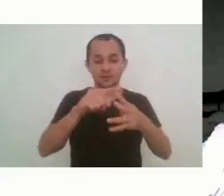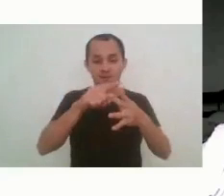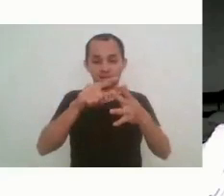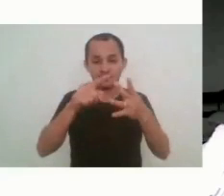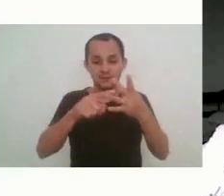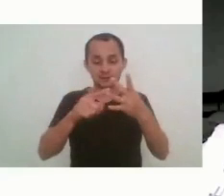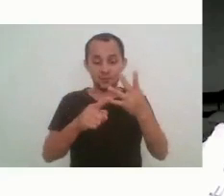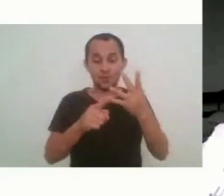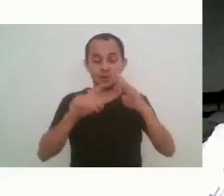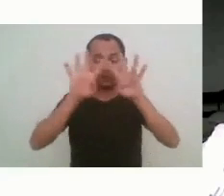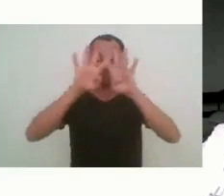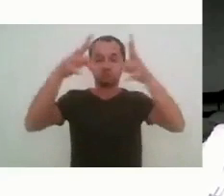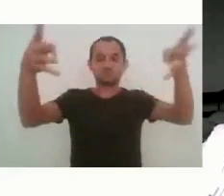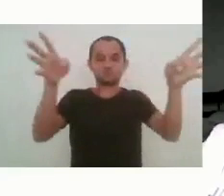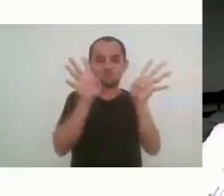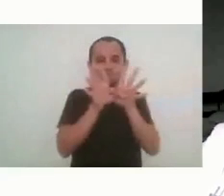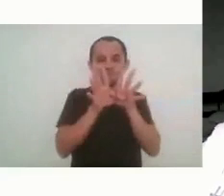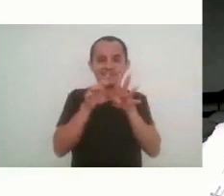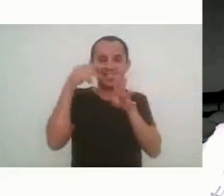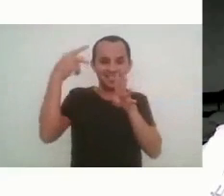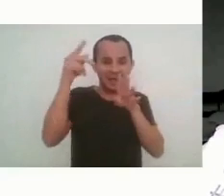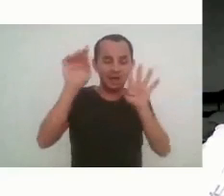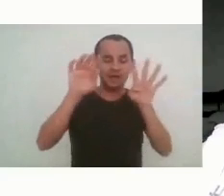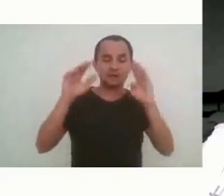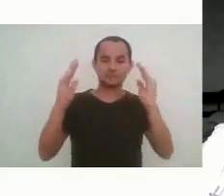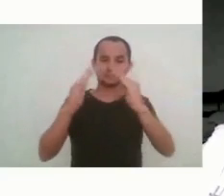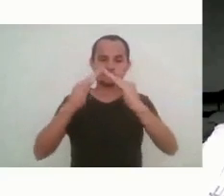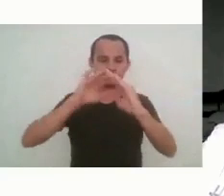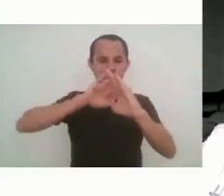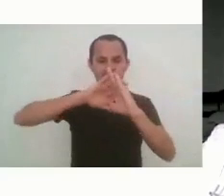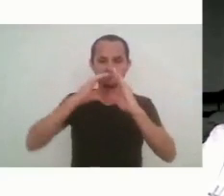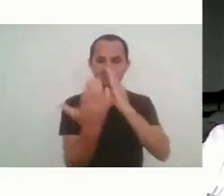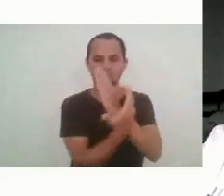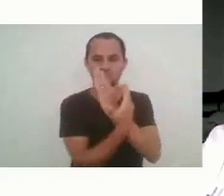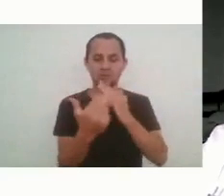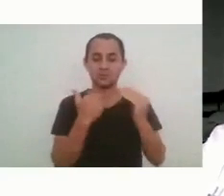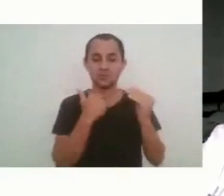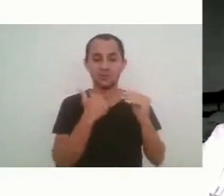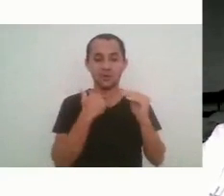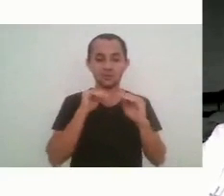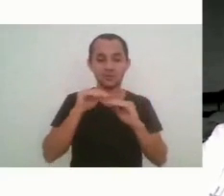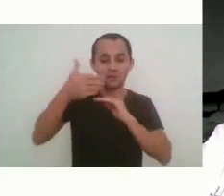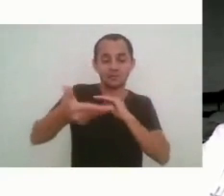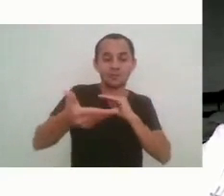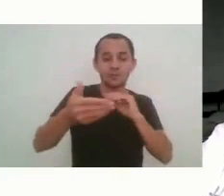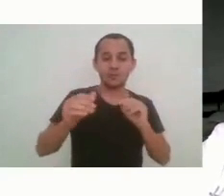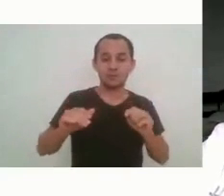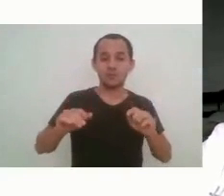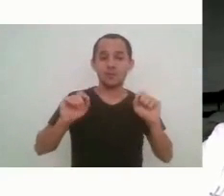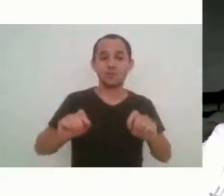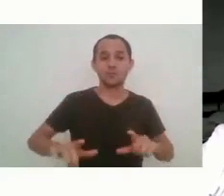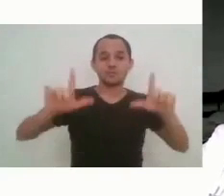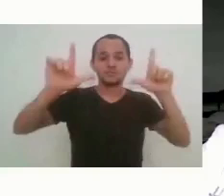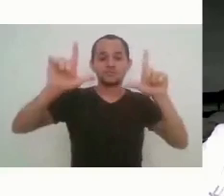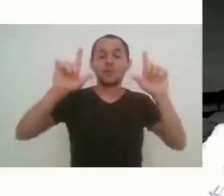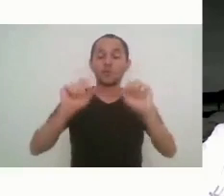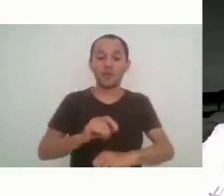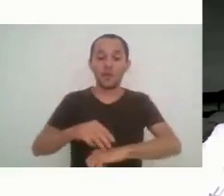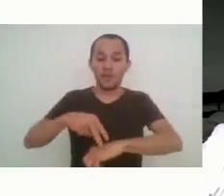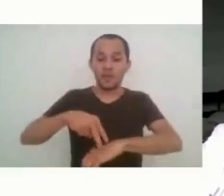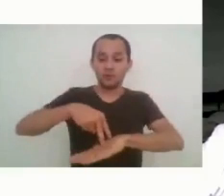a gente não tem condições de pendurar do lado de fora do prédio um elevador para poder